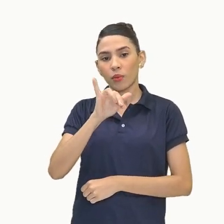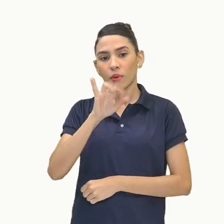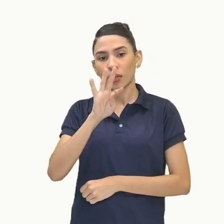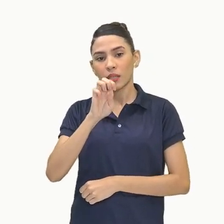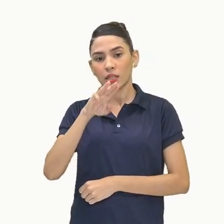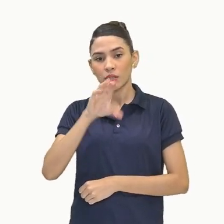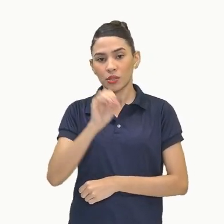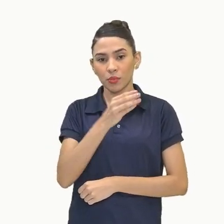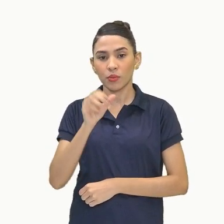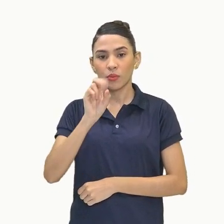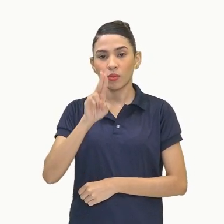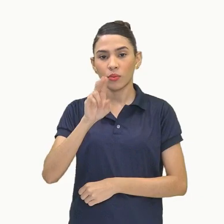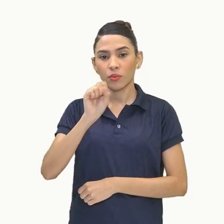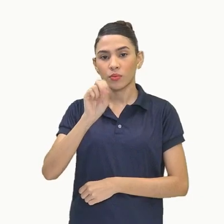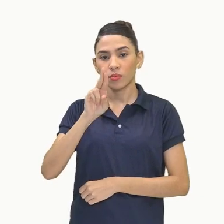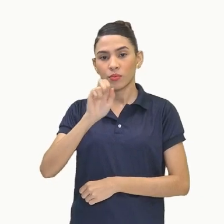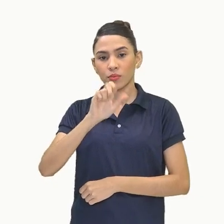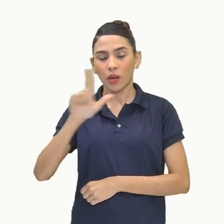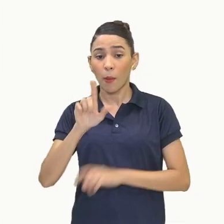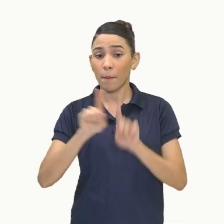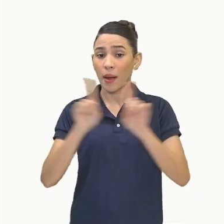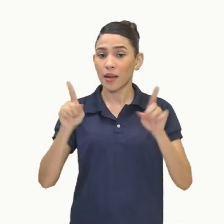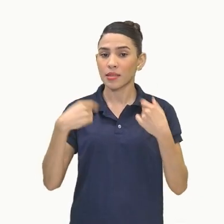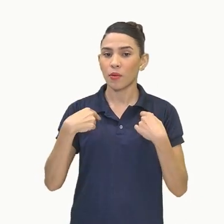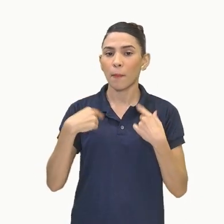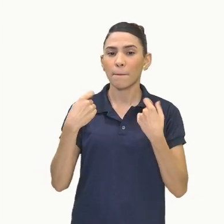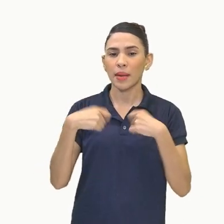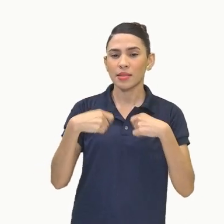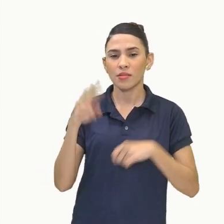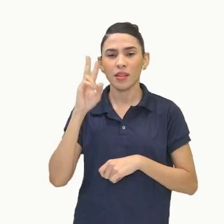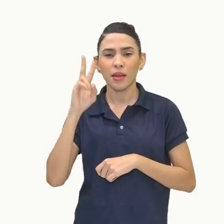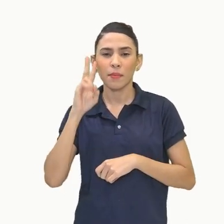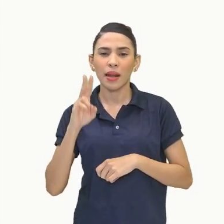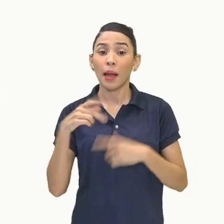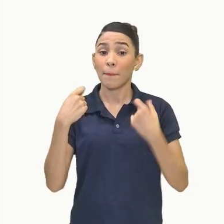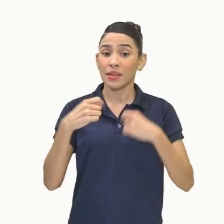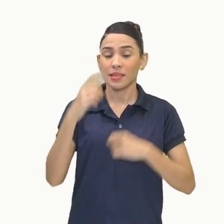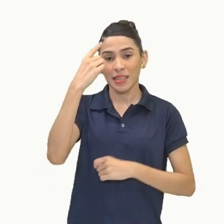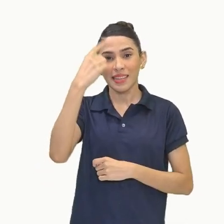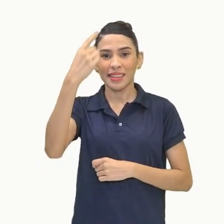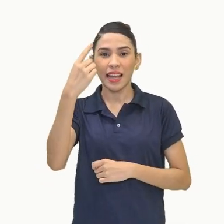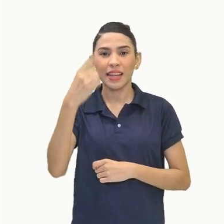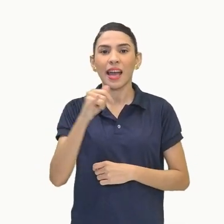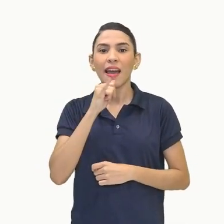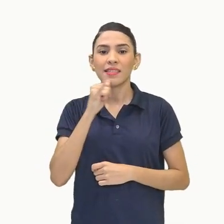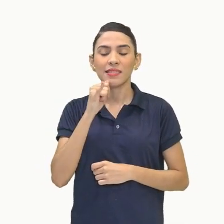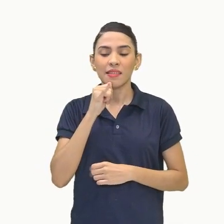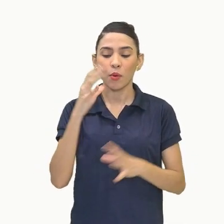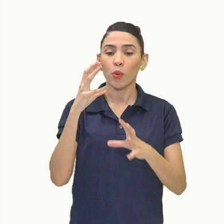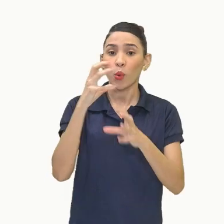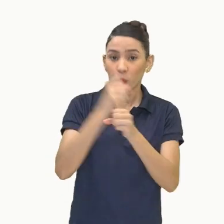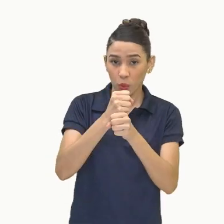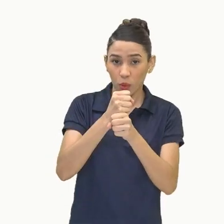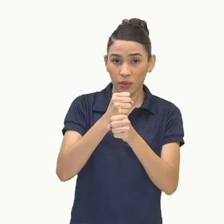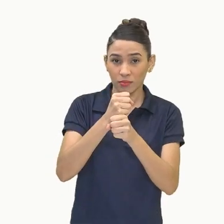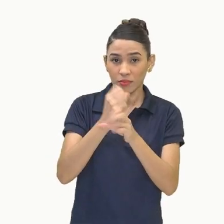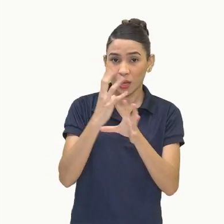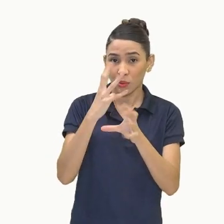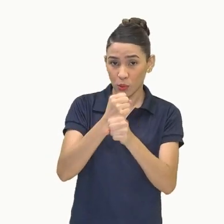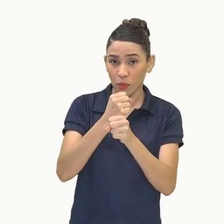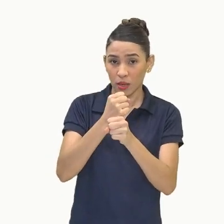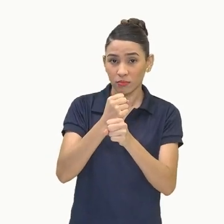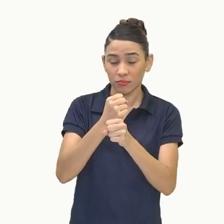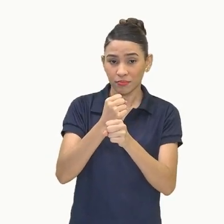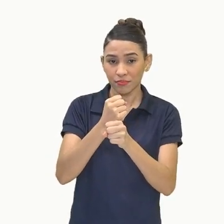Eu tenho que lembrar que a adição, eu tenho que ter aquela ideia de juntar, né? Eu vou juntar elementos.